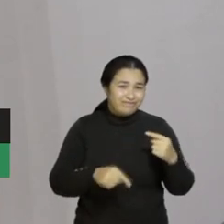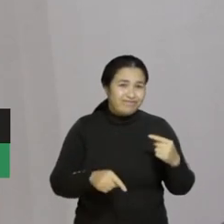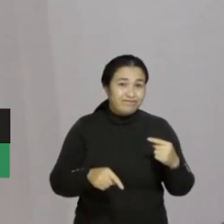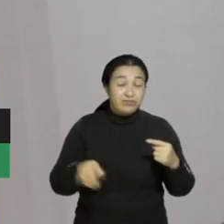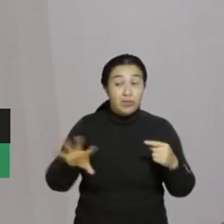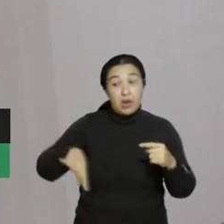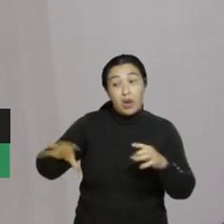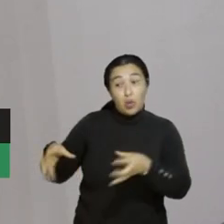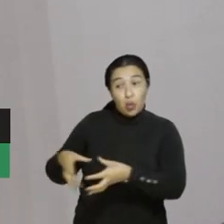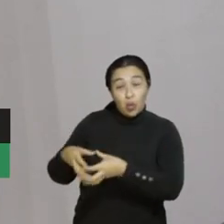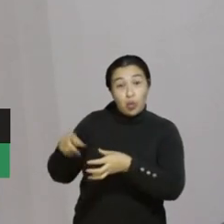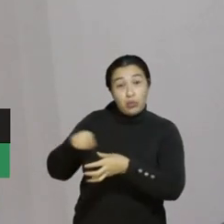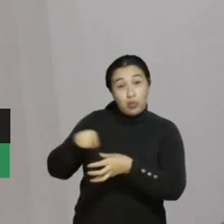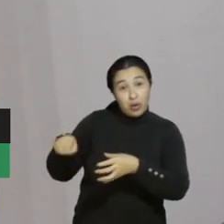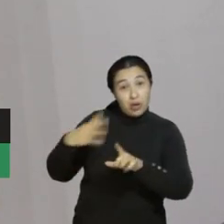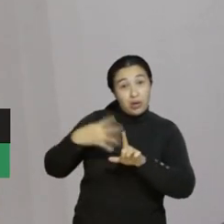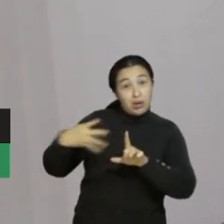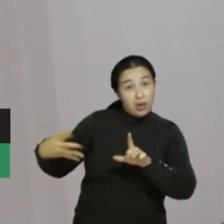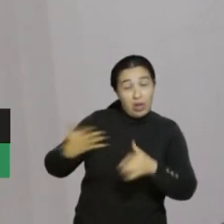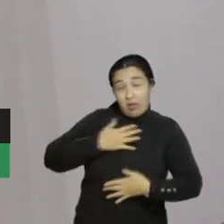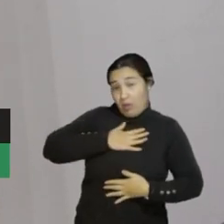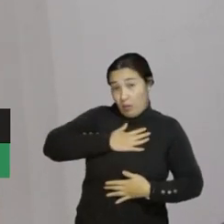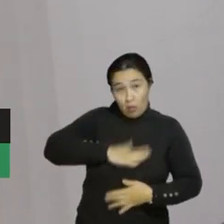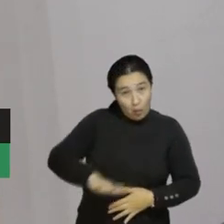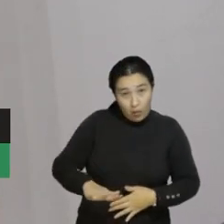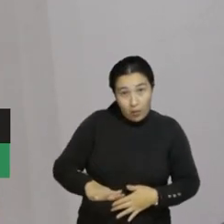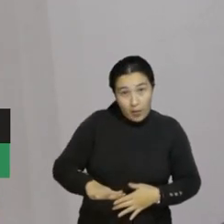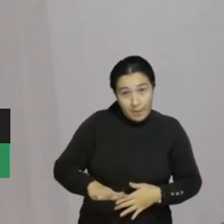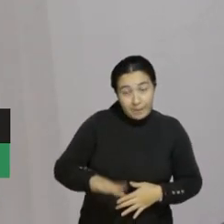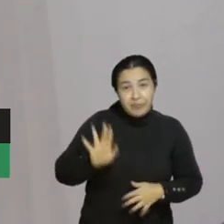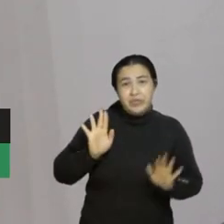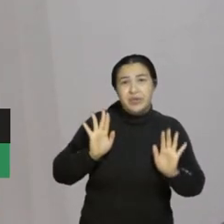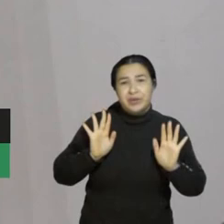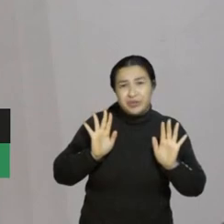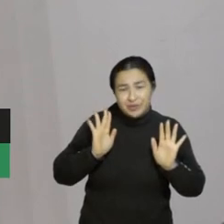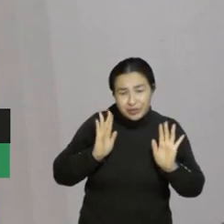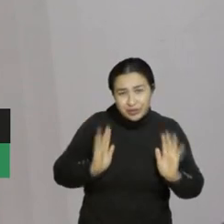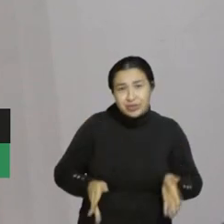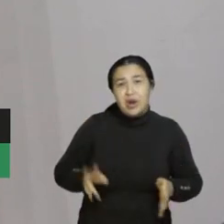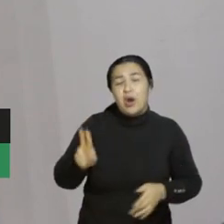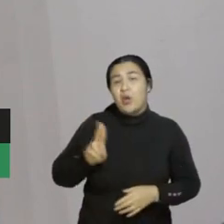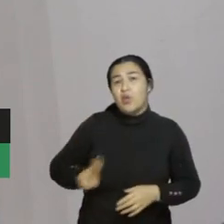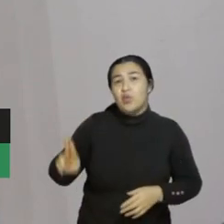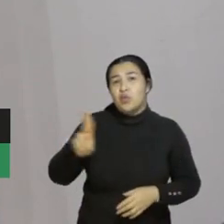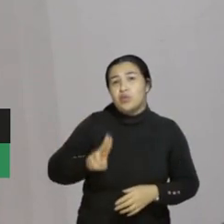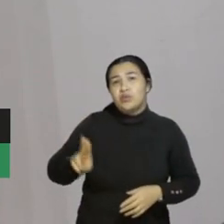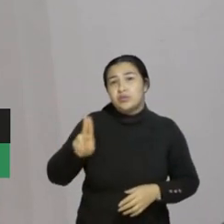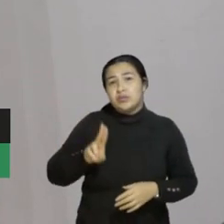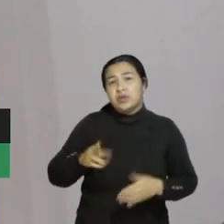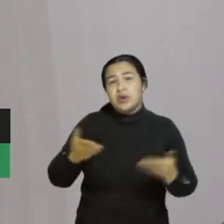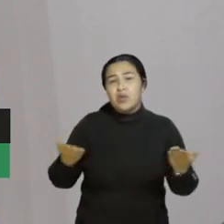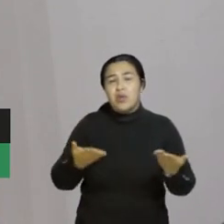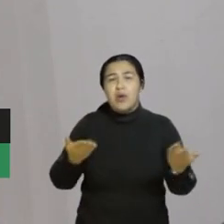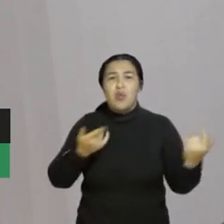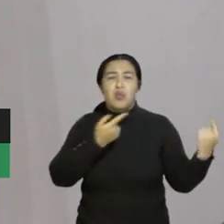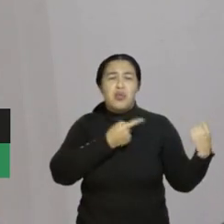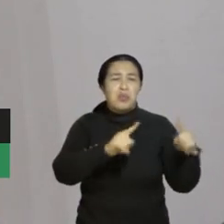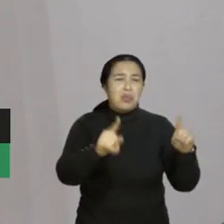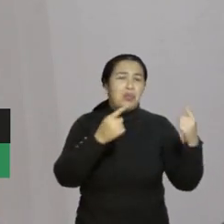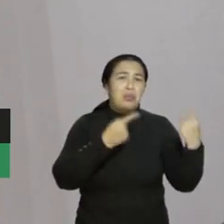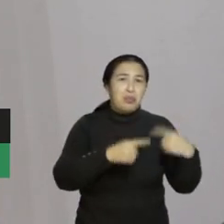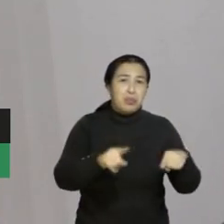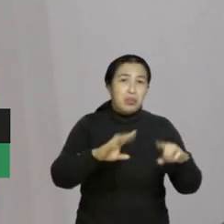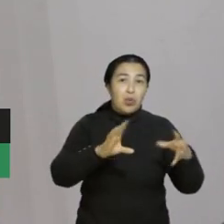do meu projeto de lei. É evidente que eles não gostaram. E já usaram de todos os subterfúgios para argumentar que não. A parada